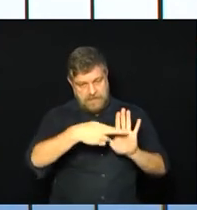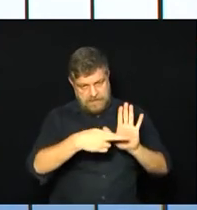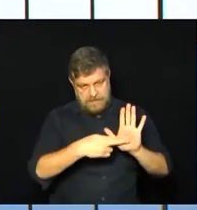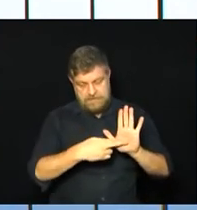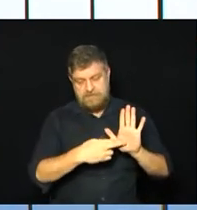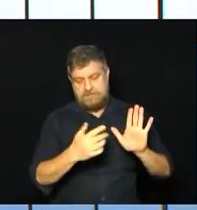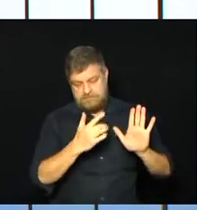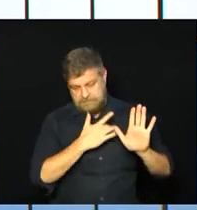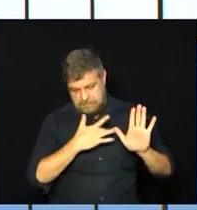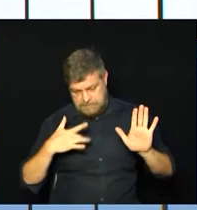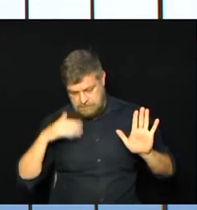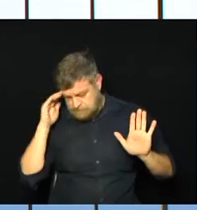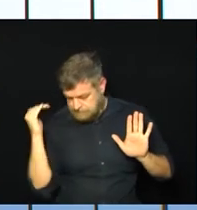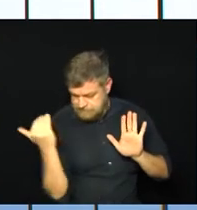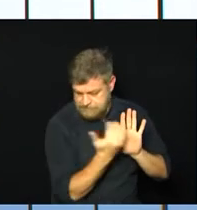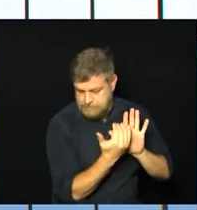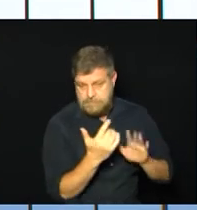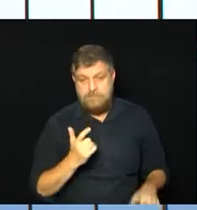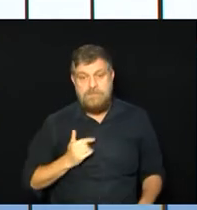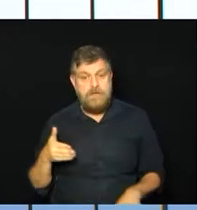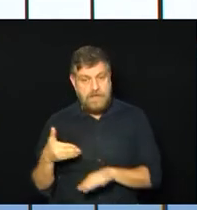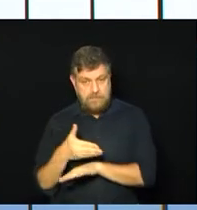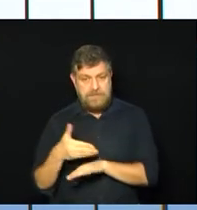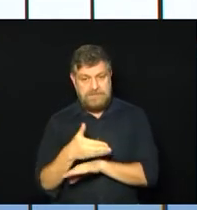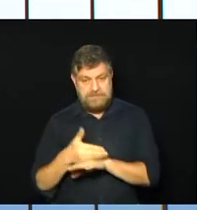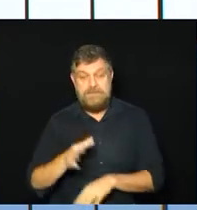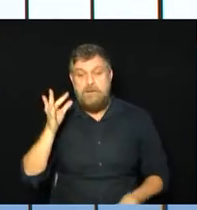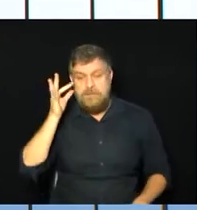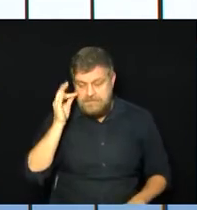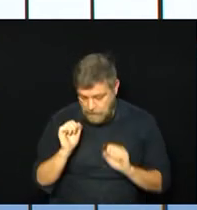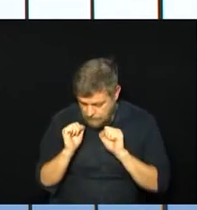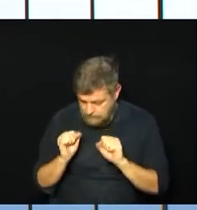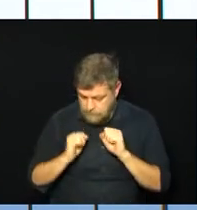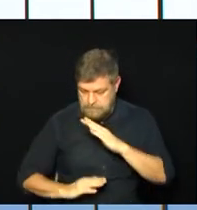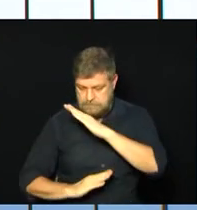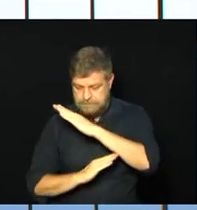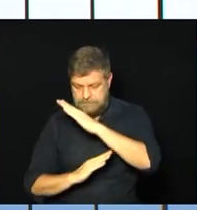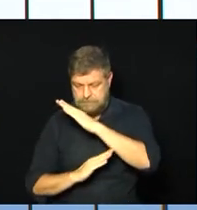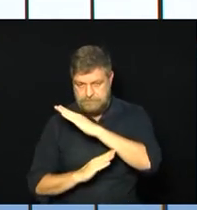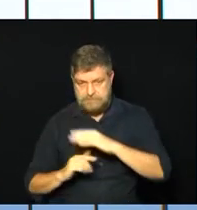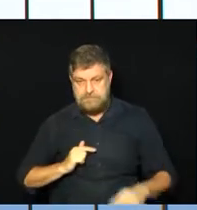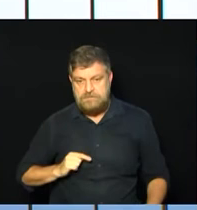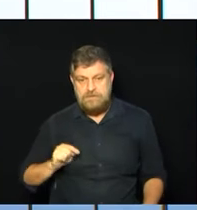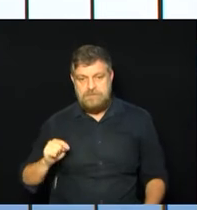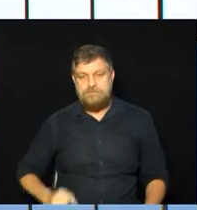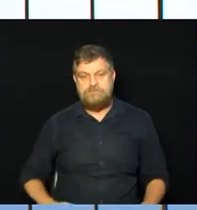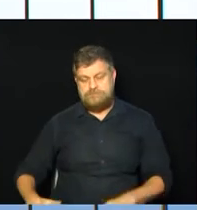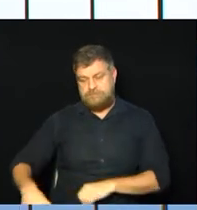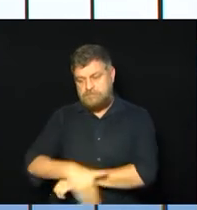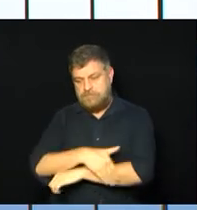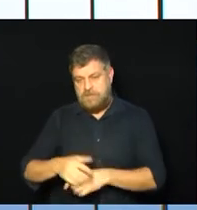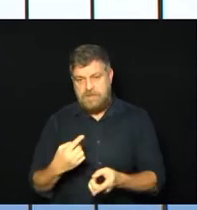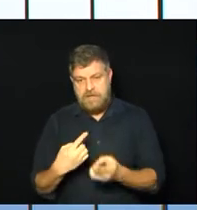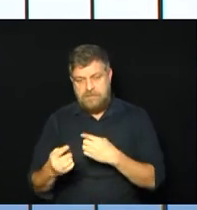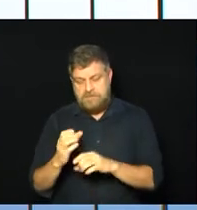em relação à Covid-19, a participação pode ser presencial. A entrada do plenário e do plenarinho é pela Avenida